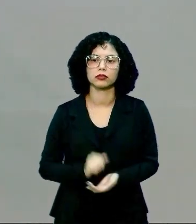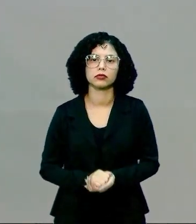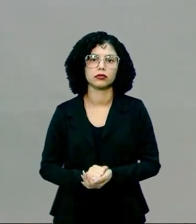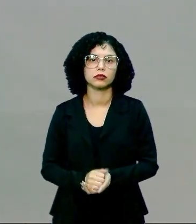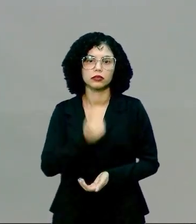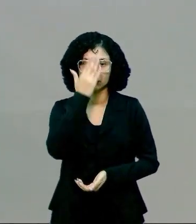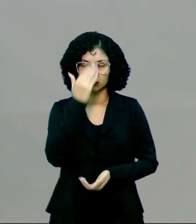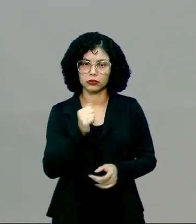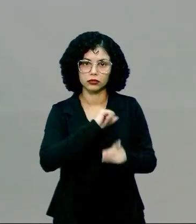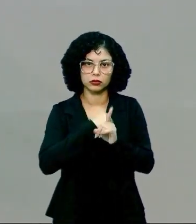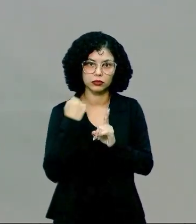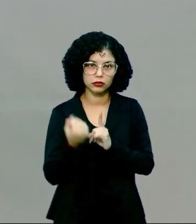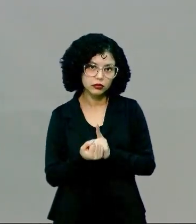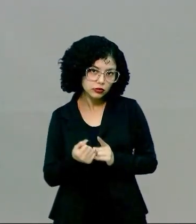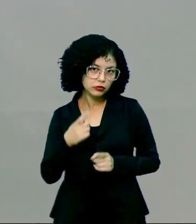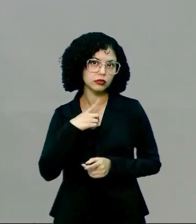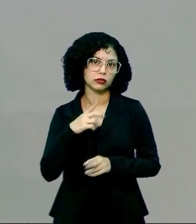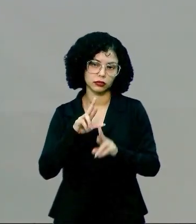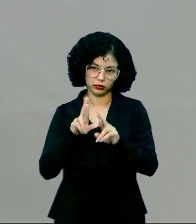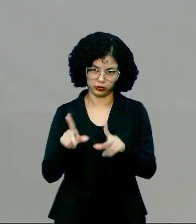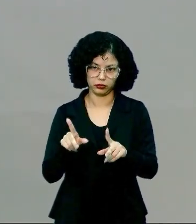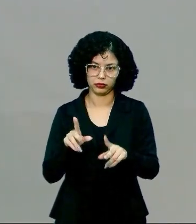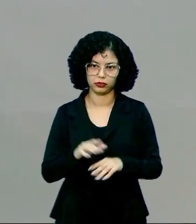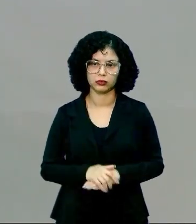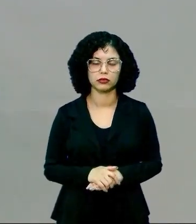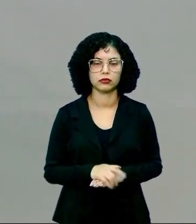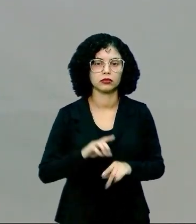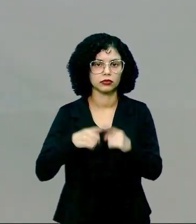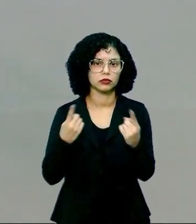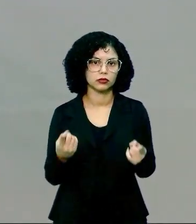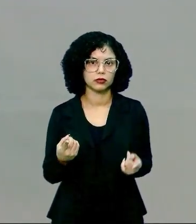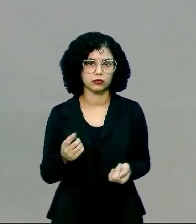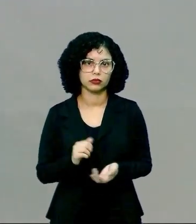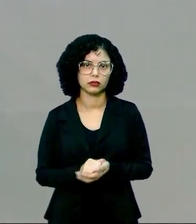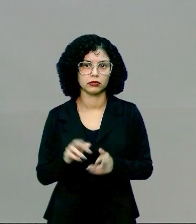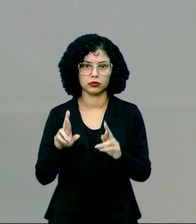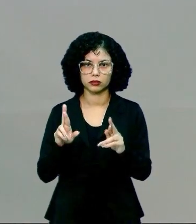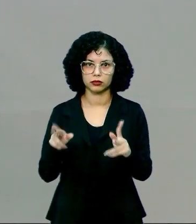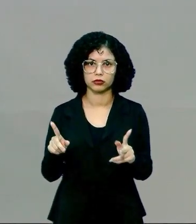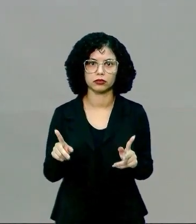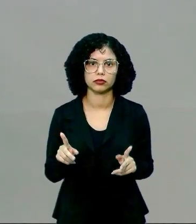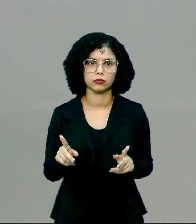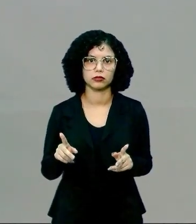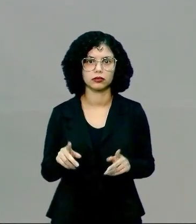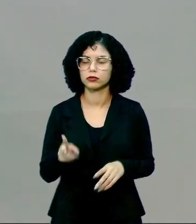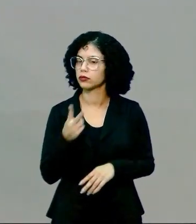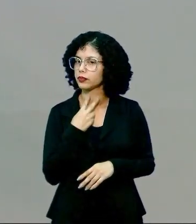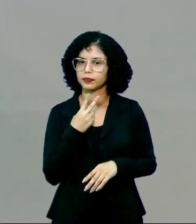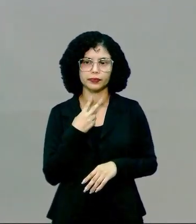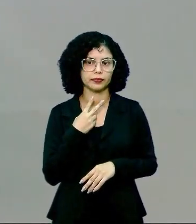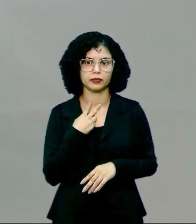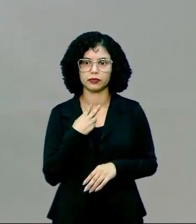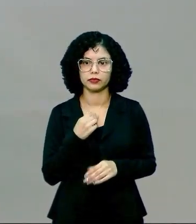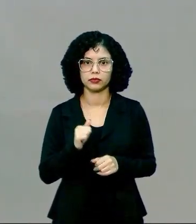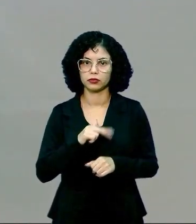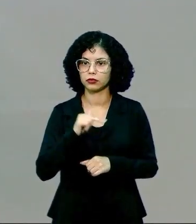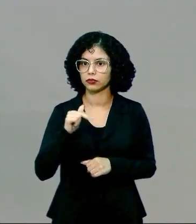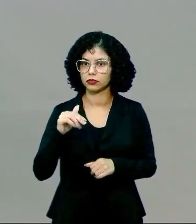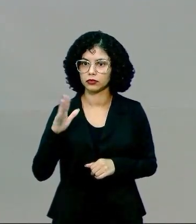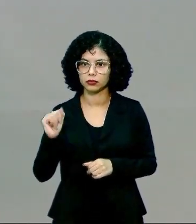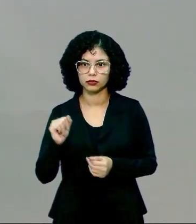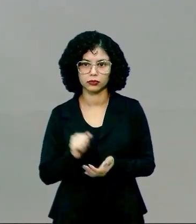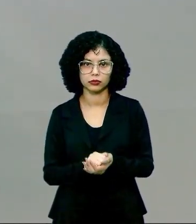sabemos que socialmente há as diferenças, mas essas diferenças, elas não podem jamais